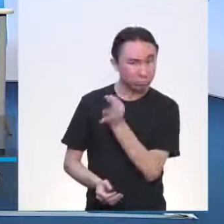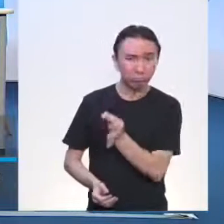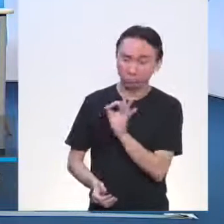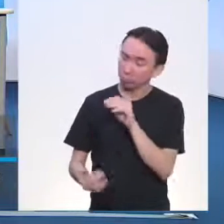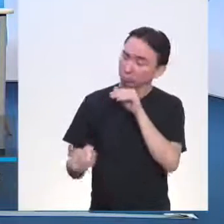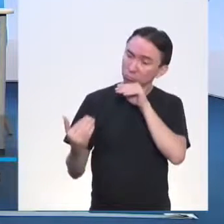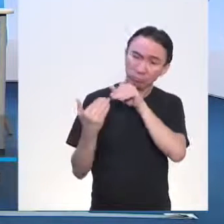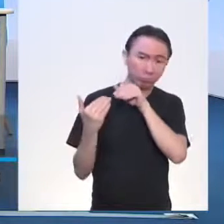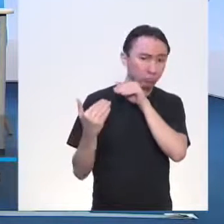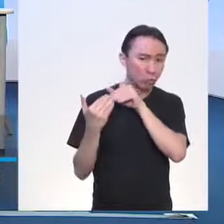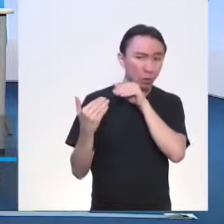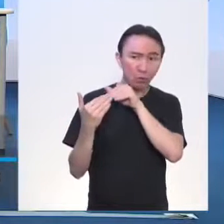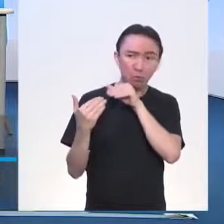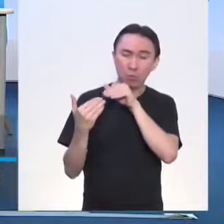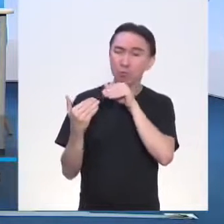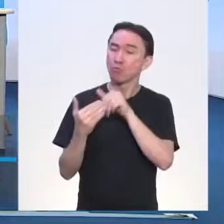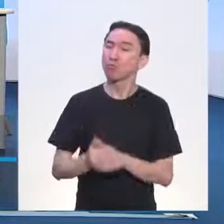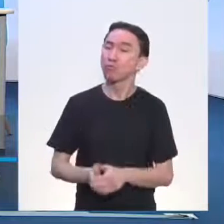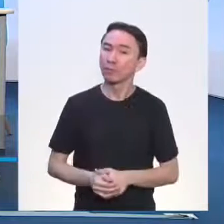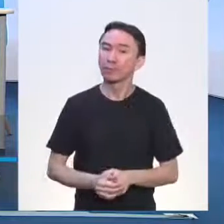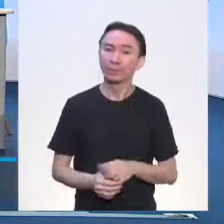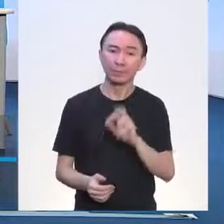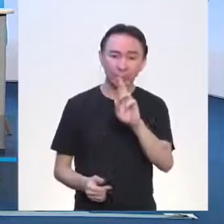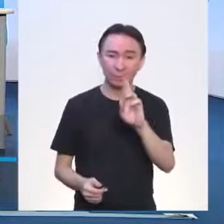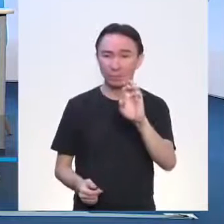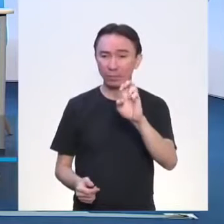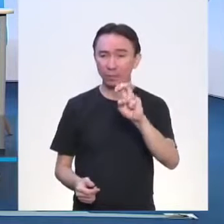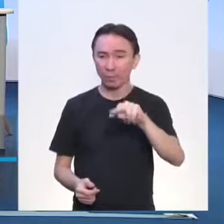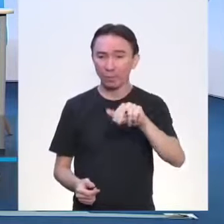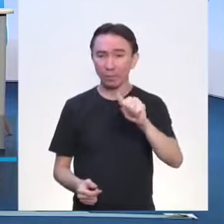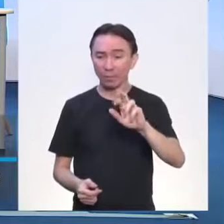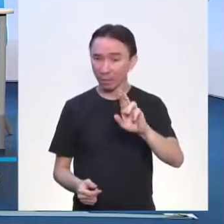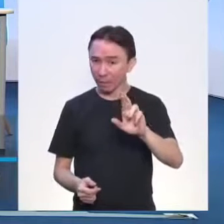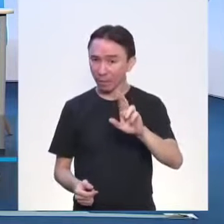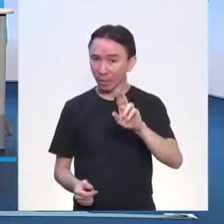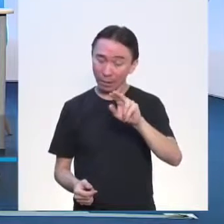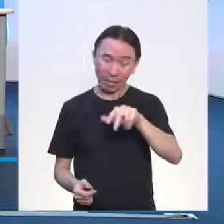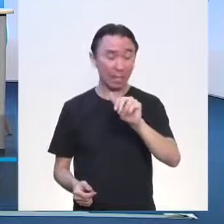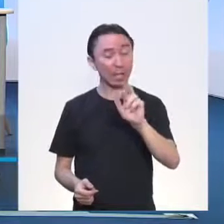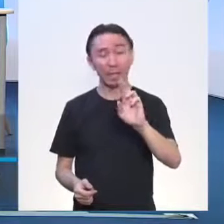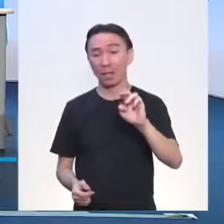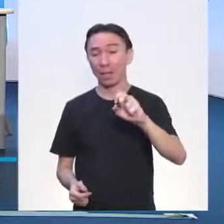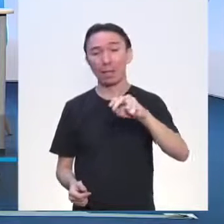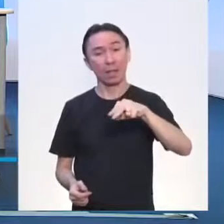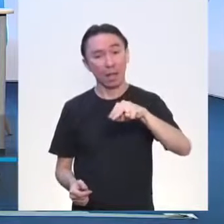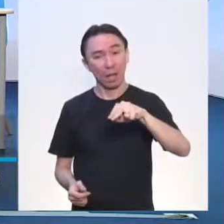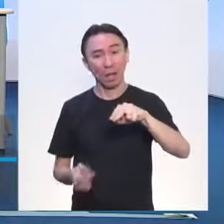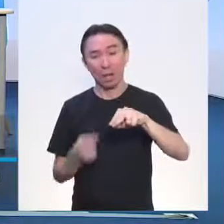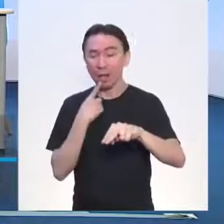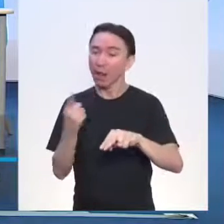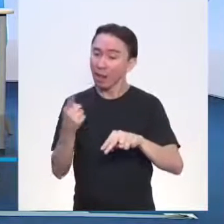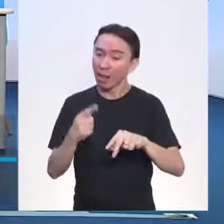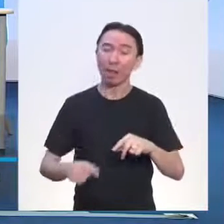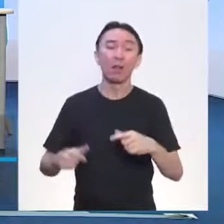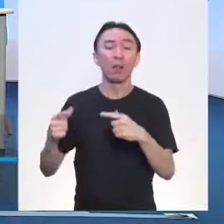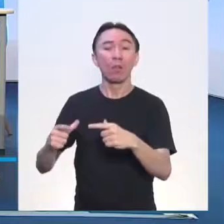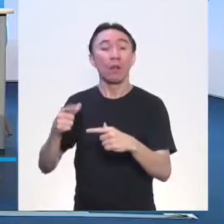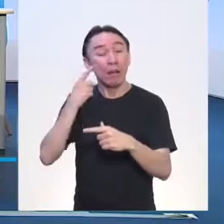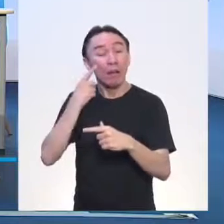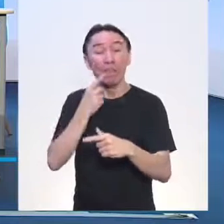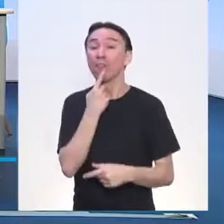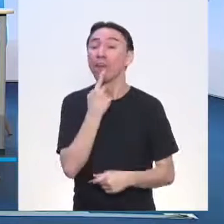aí. O Renan, ele é lá de Bauru, e ele falou assim, para